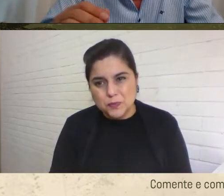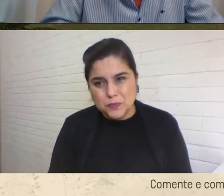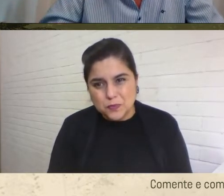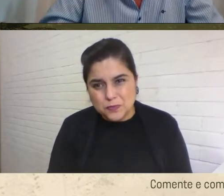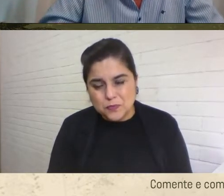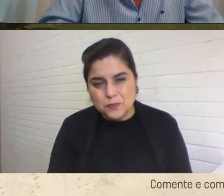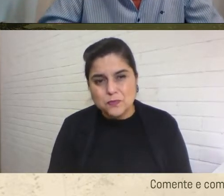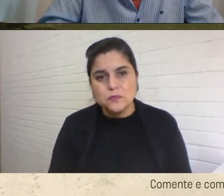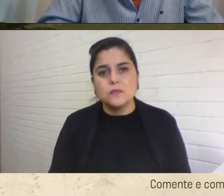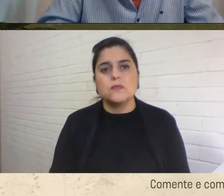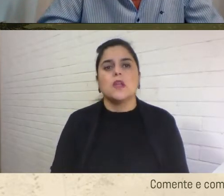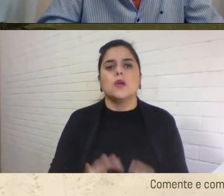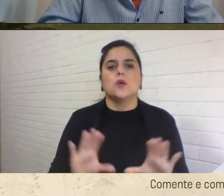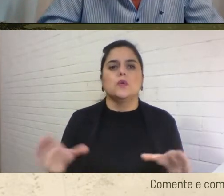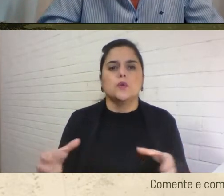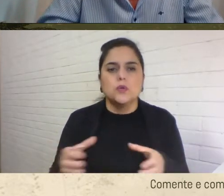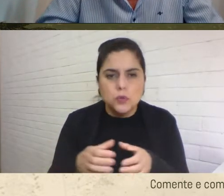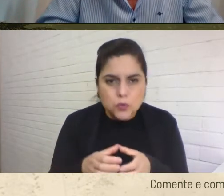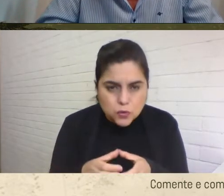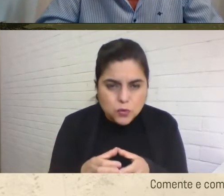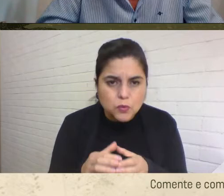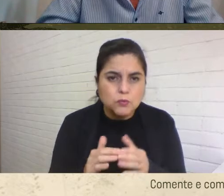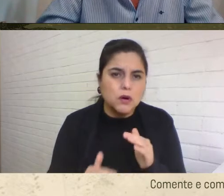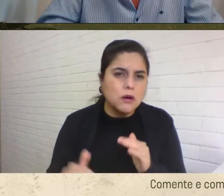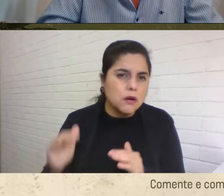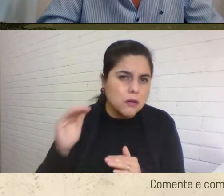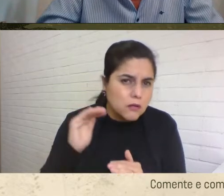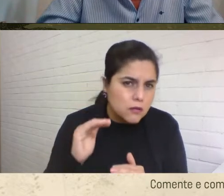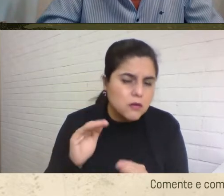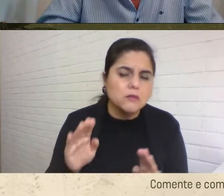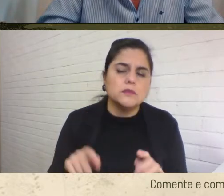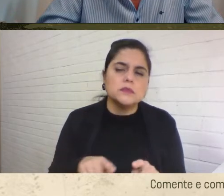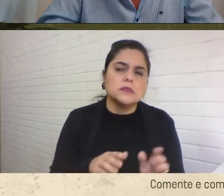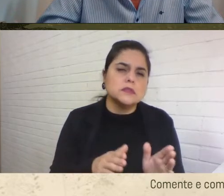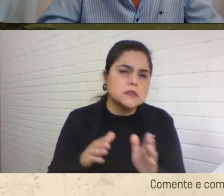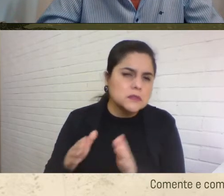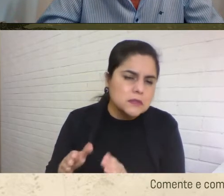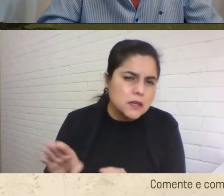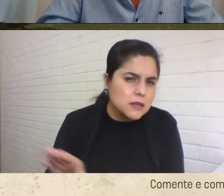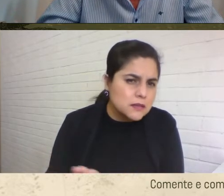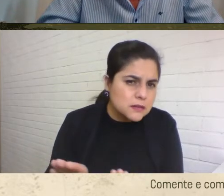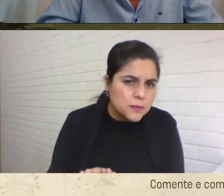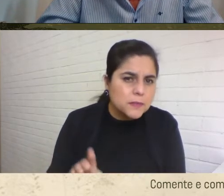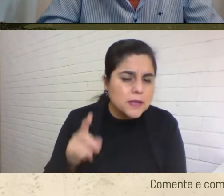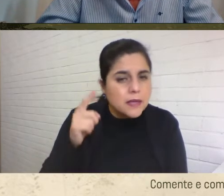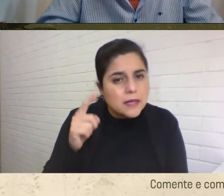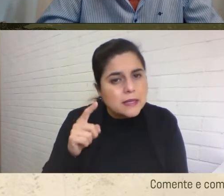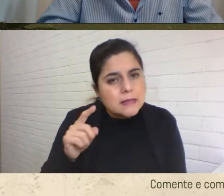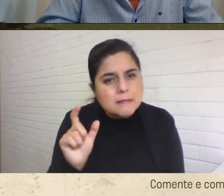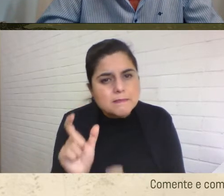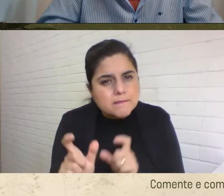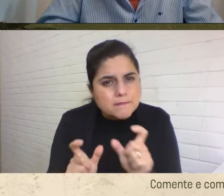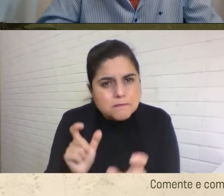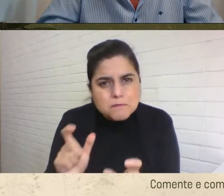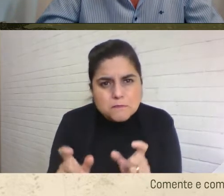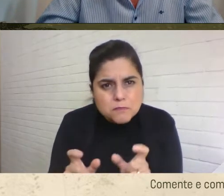grupos-alvo, em termos etários e também em termos de contextos em que se